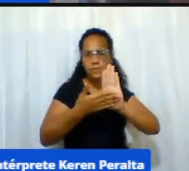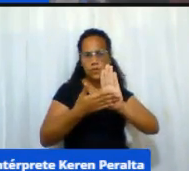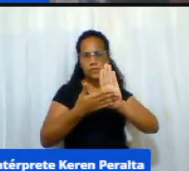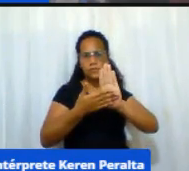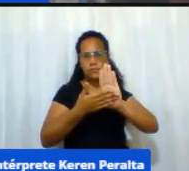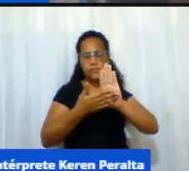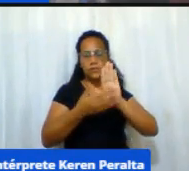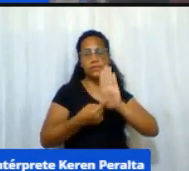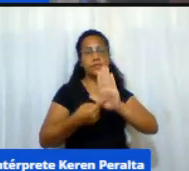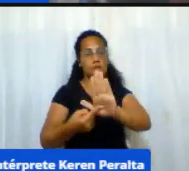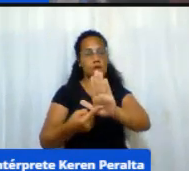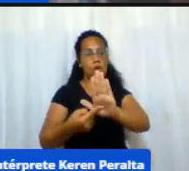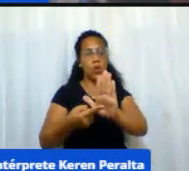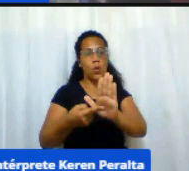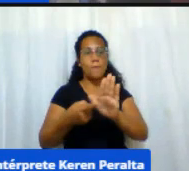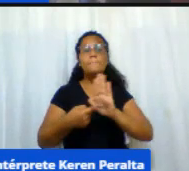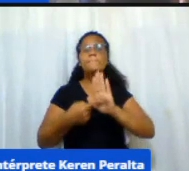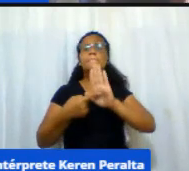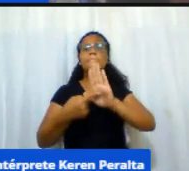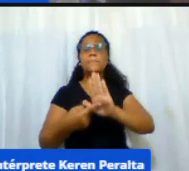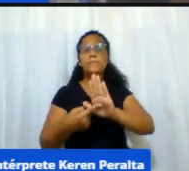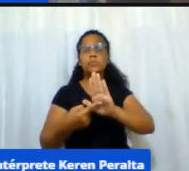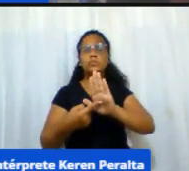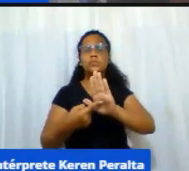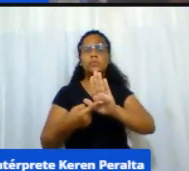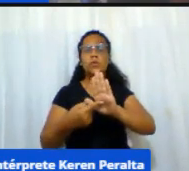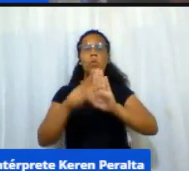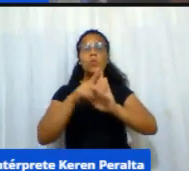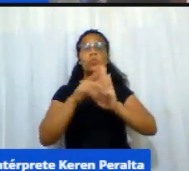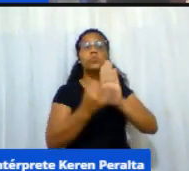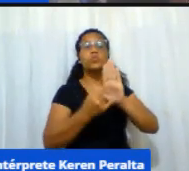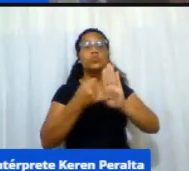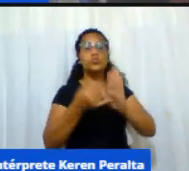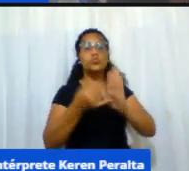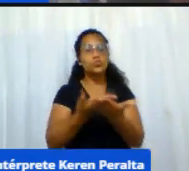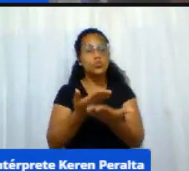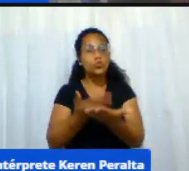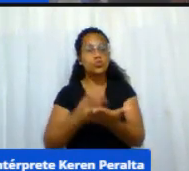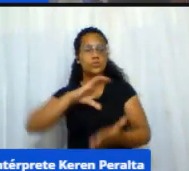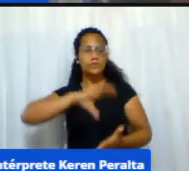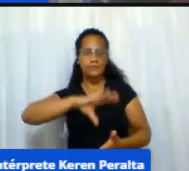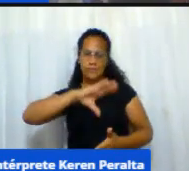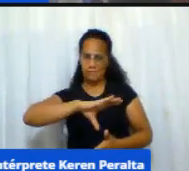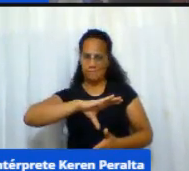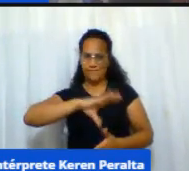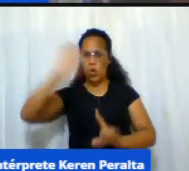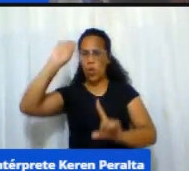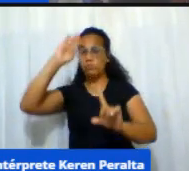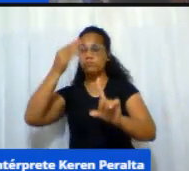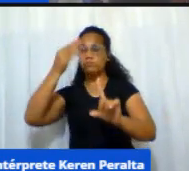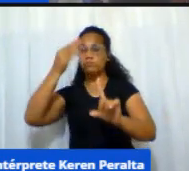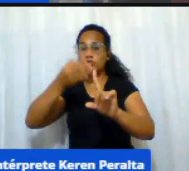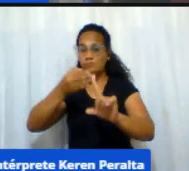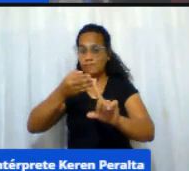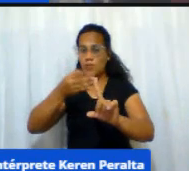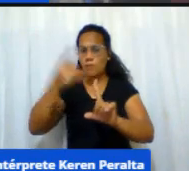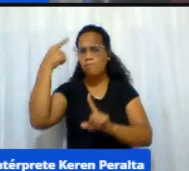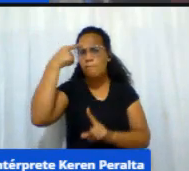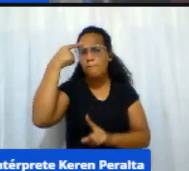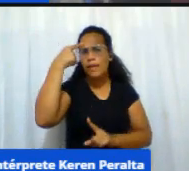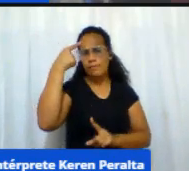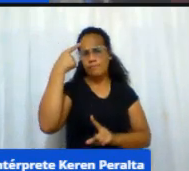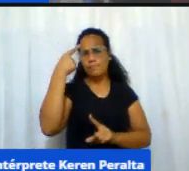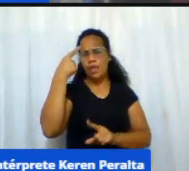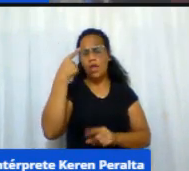referencial curricular de linguagens, a fim de repensar prioridades de cumprimento, sobretudo durante o